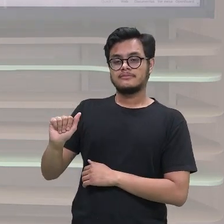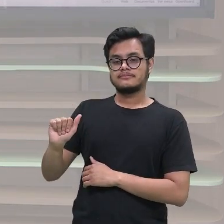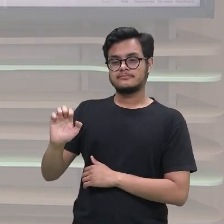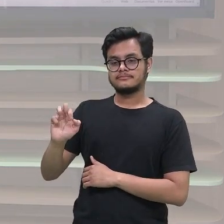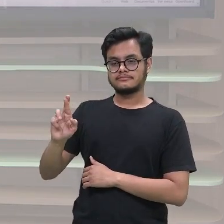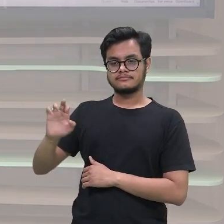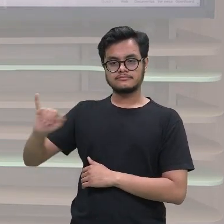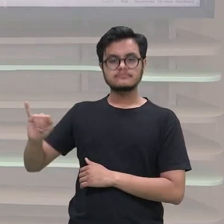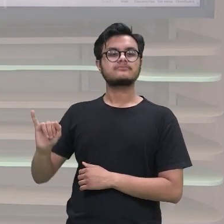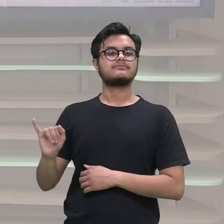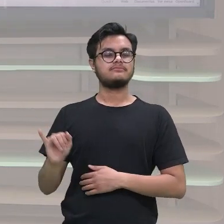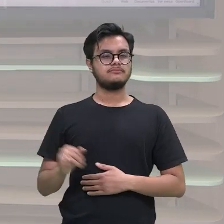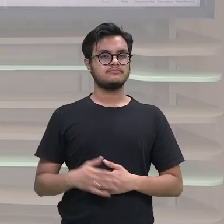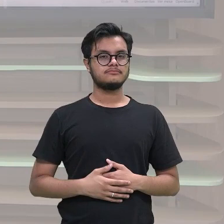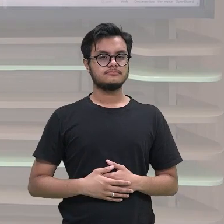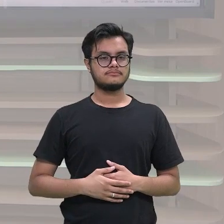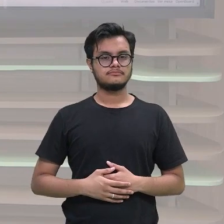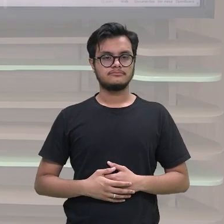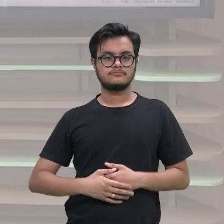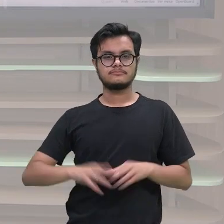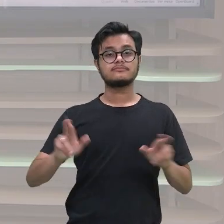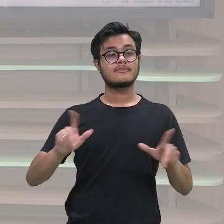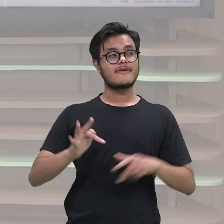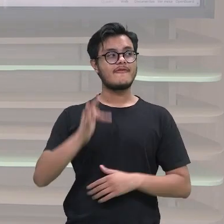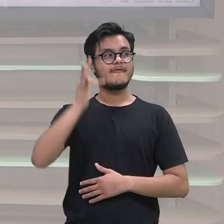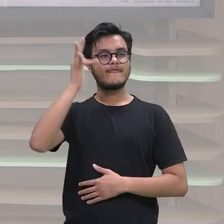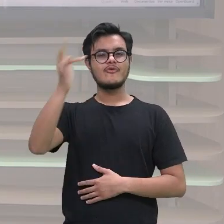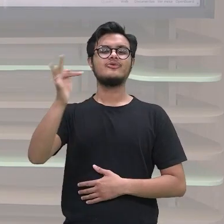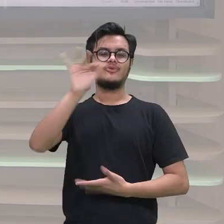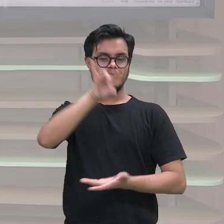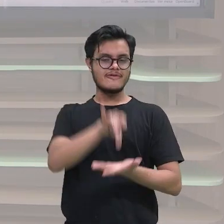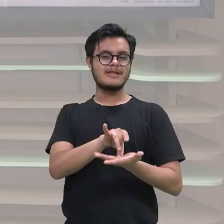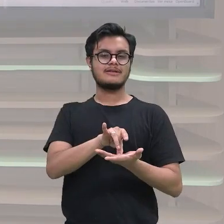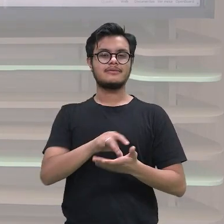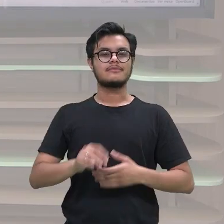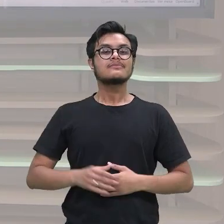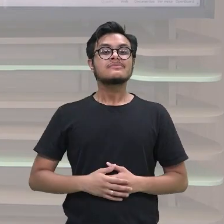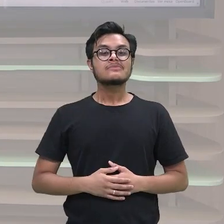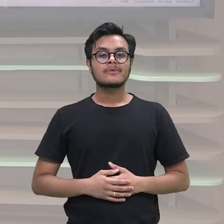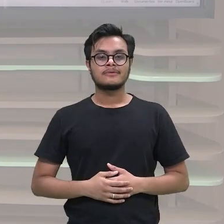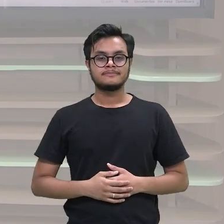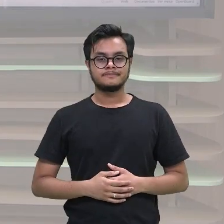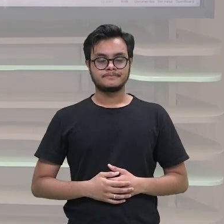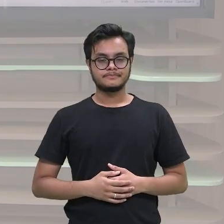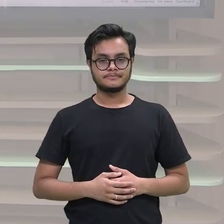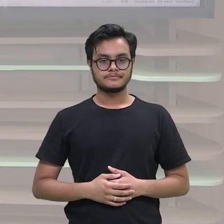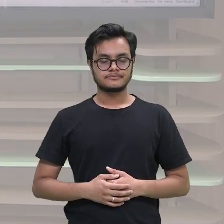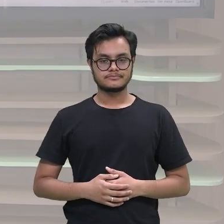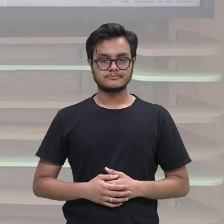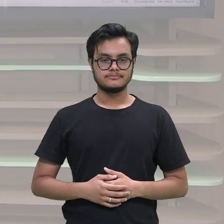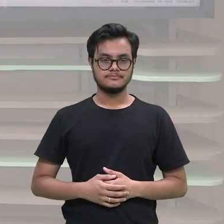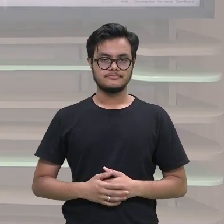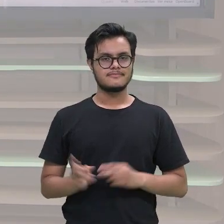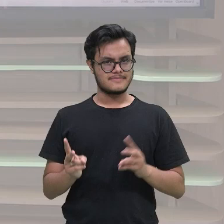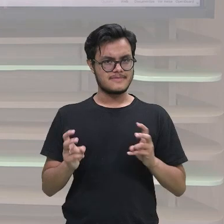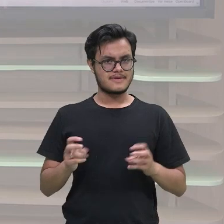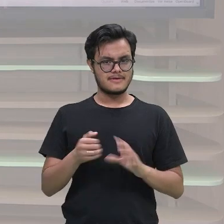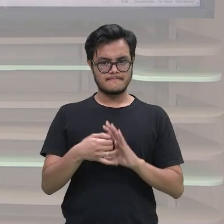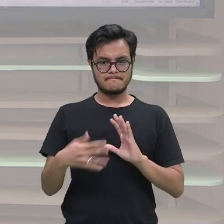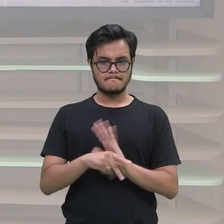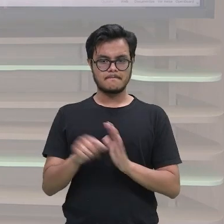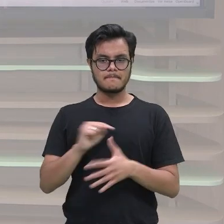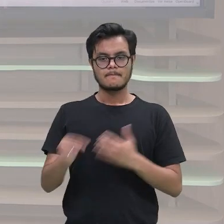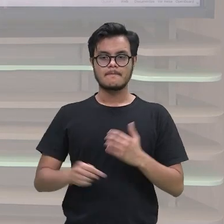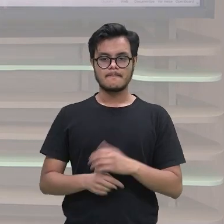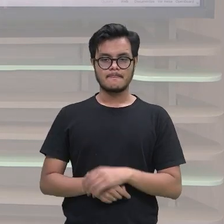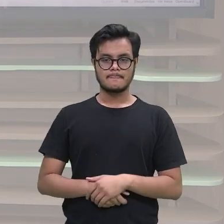Eu falarei. Tempo posterior à fala. Ok? Muito bem. Notaram aí essas características? Muito